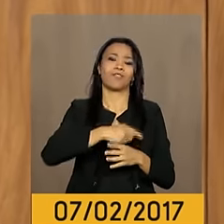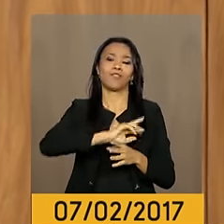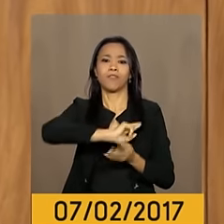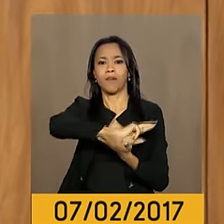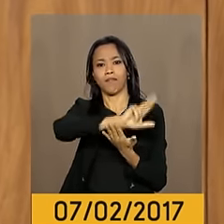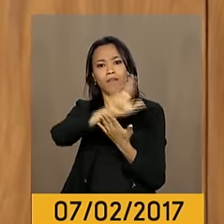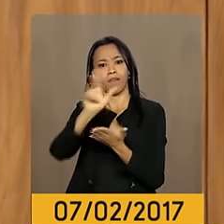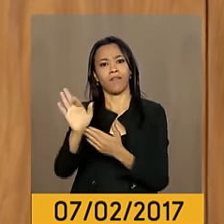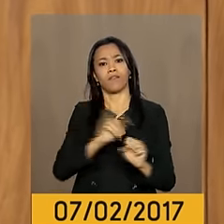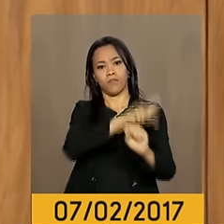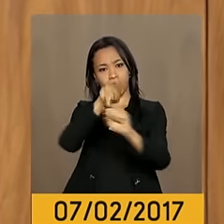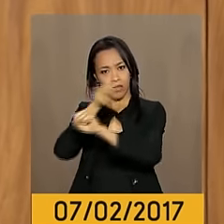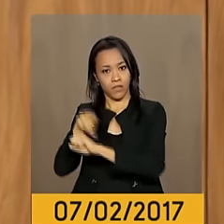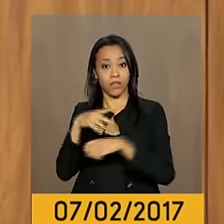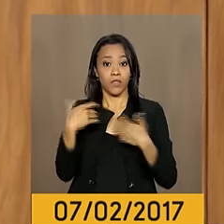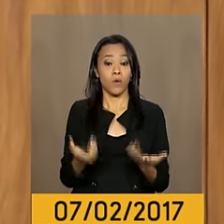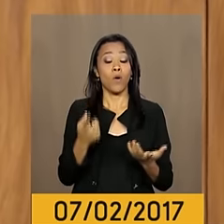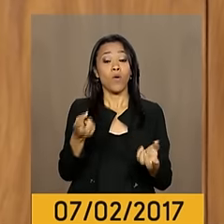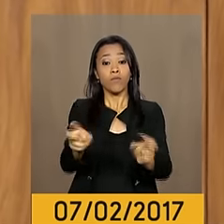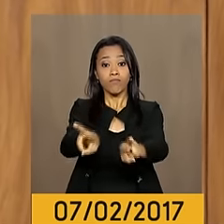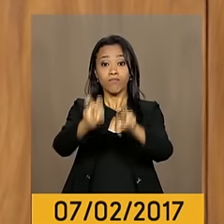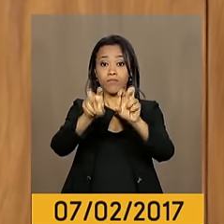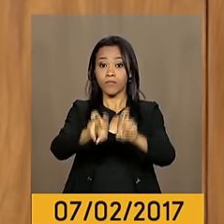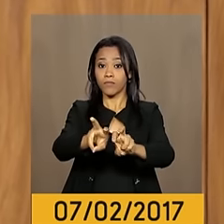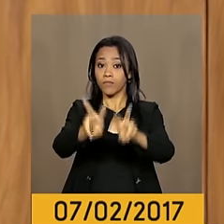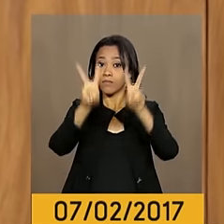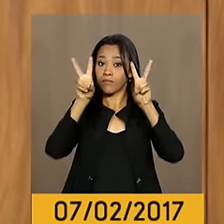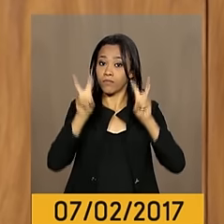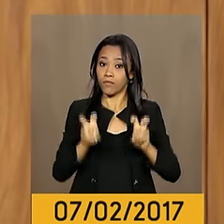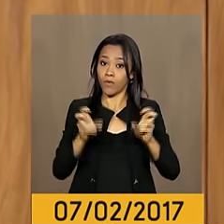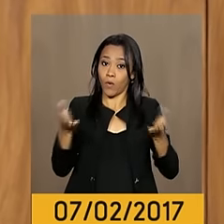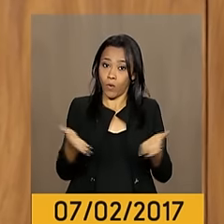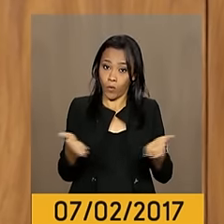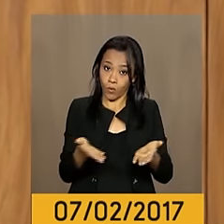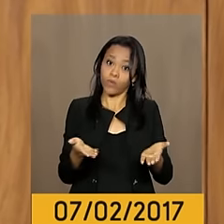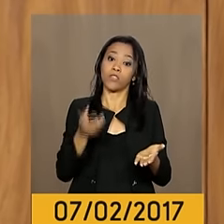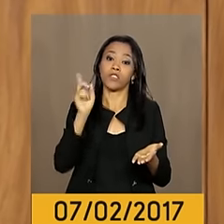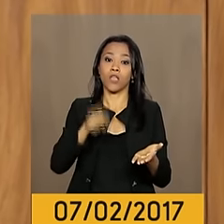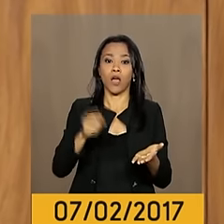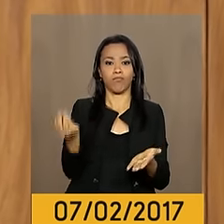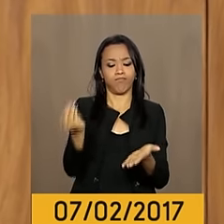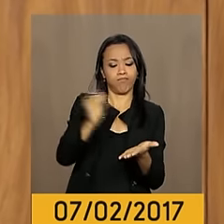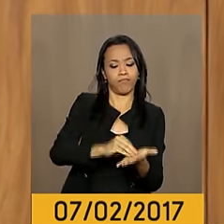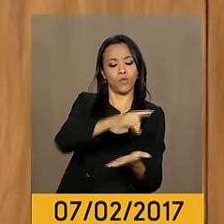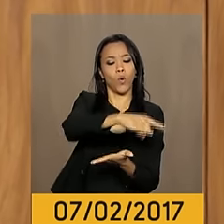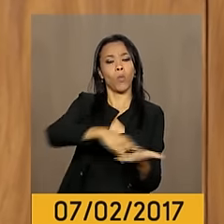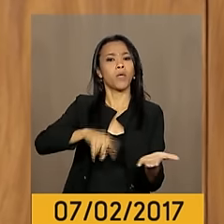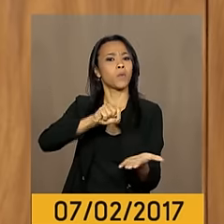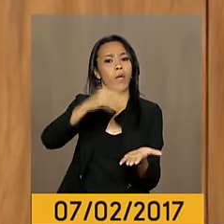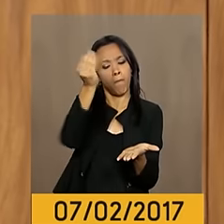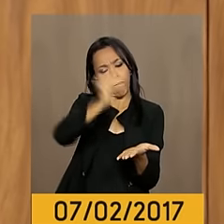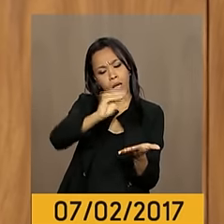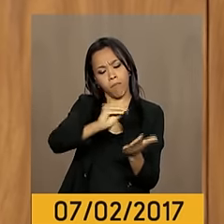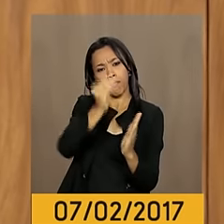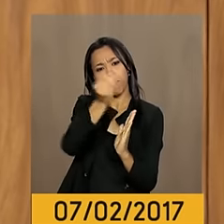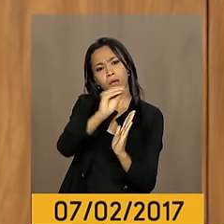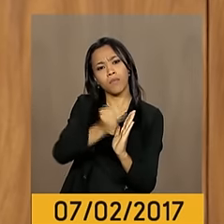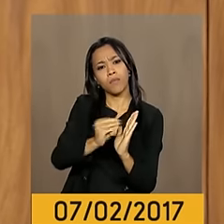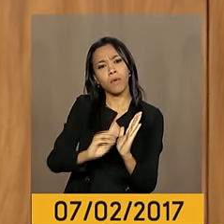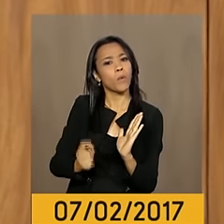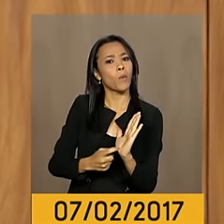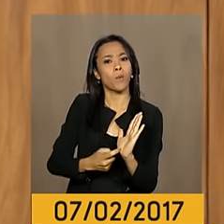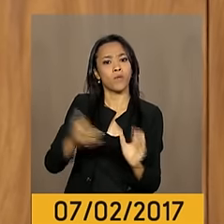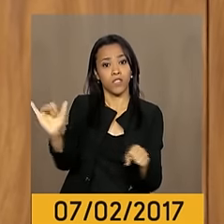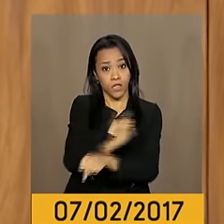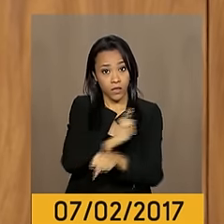decisões tomadas em nosso encontro estão sendo consolidadas num documento um plano de ação que terá objeto